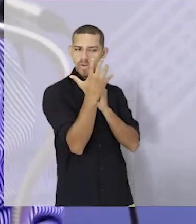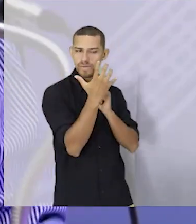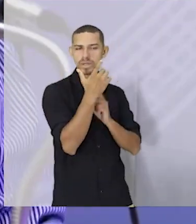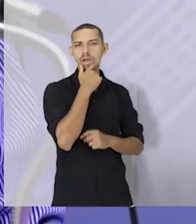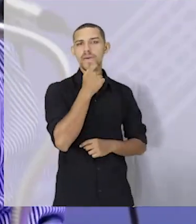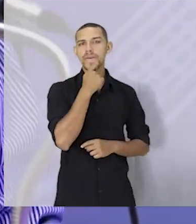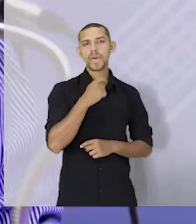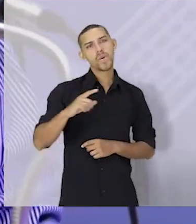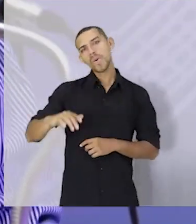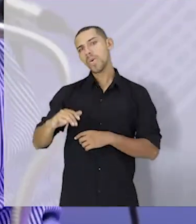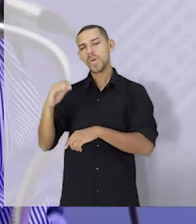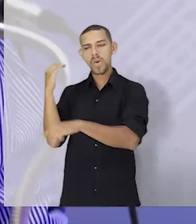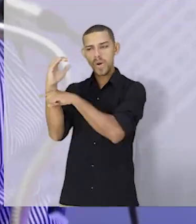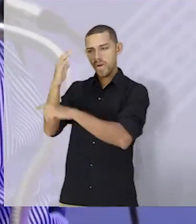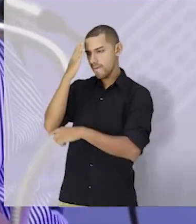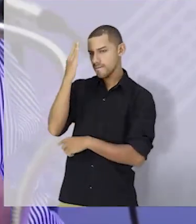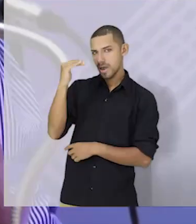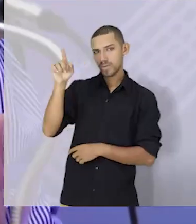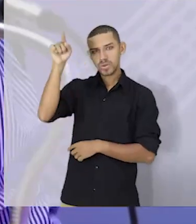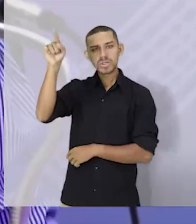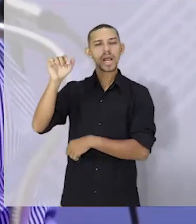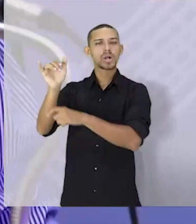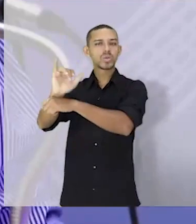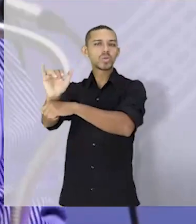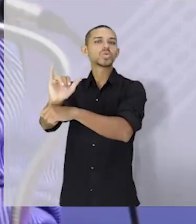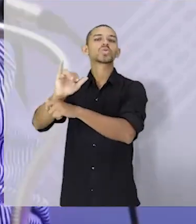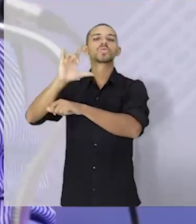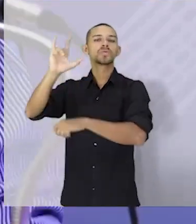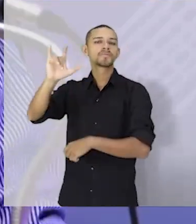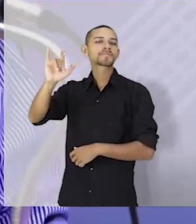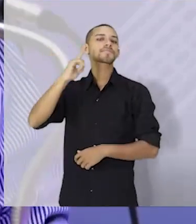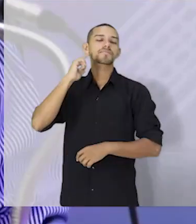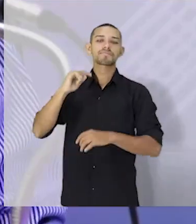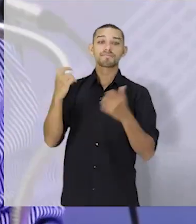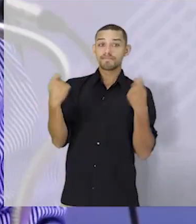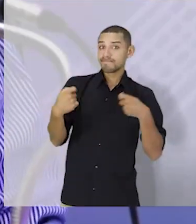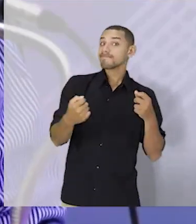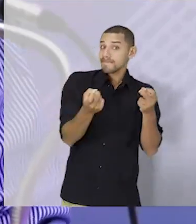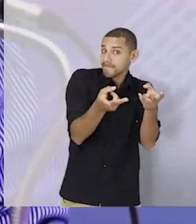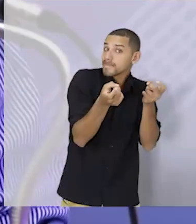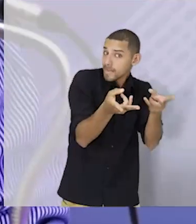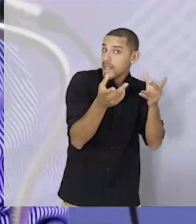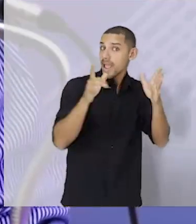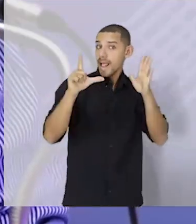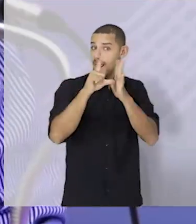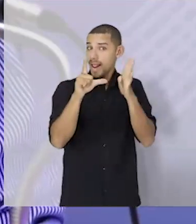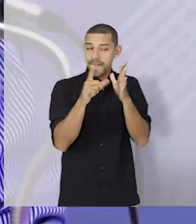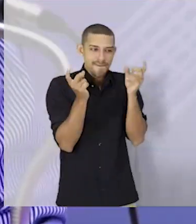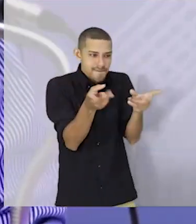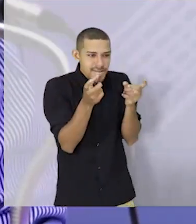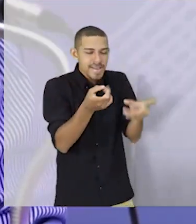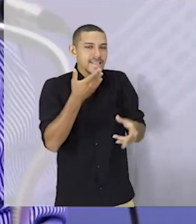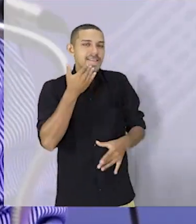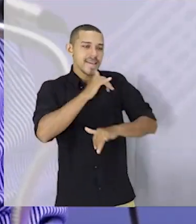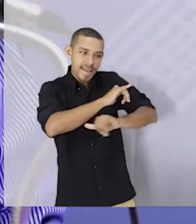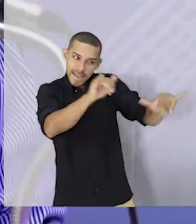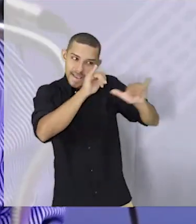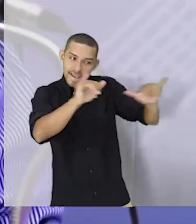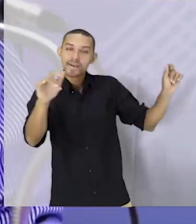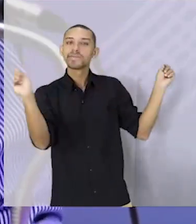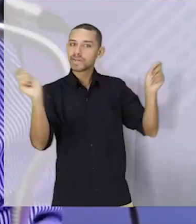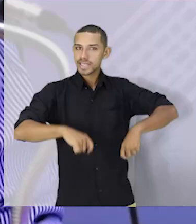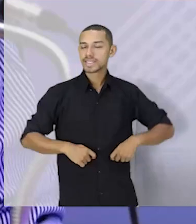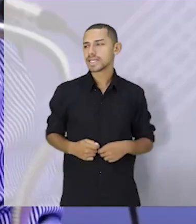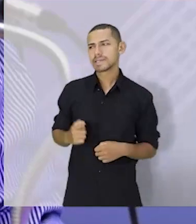influenciador ou o blogueiro estão ali tentando passar, né? Porque eles também precisam ali vender aquela proposta. Se eu